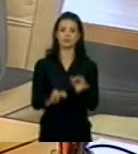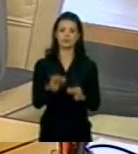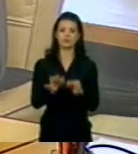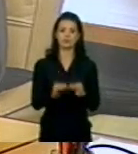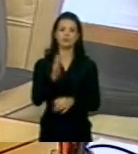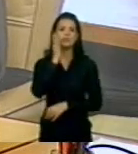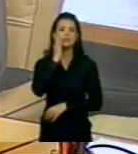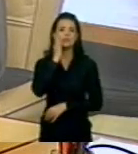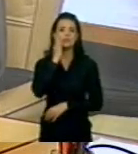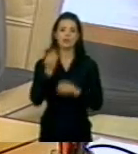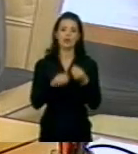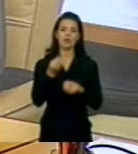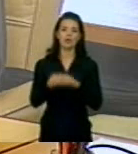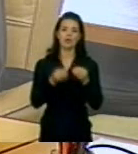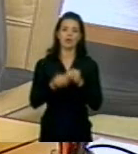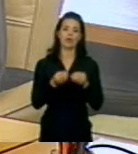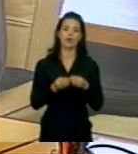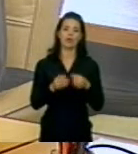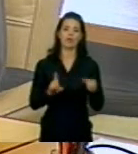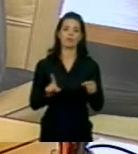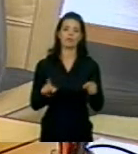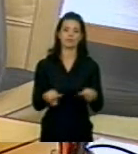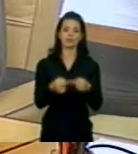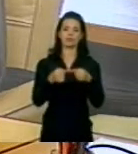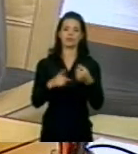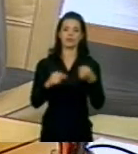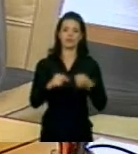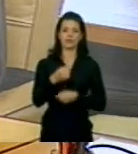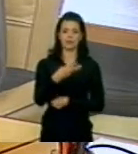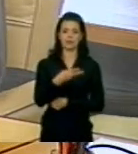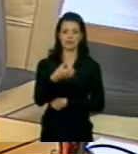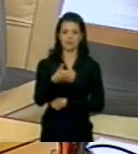medidas previstas nos artigos 312